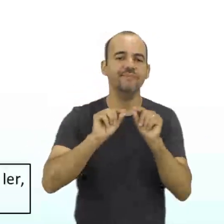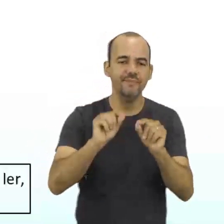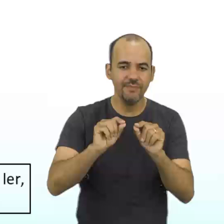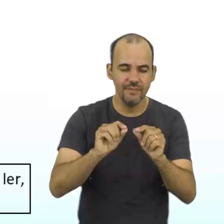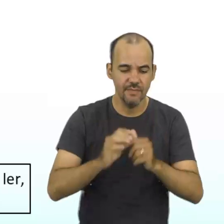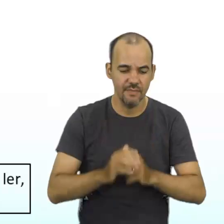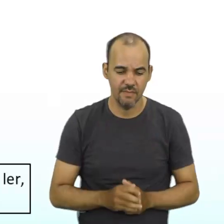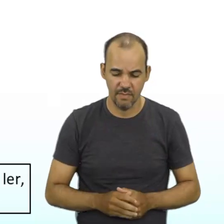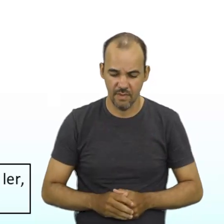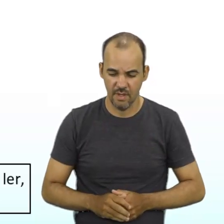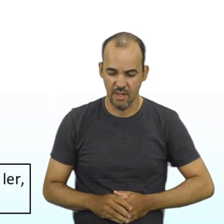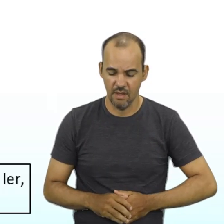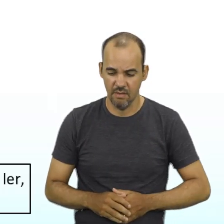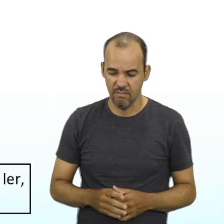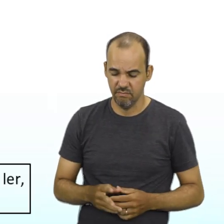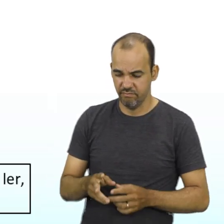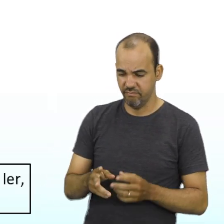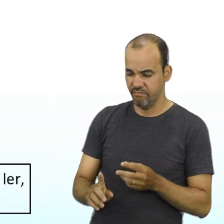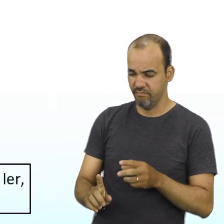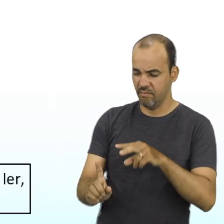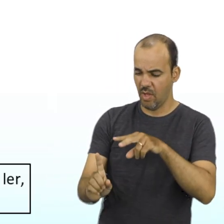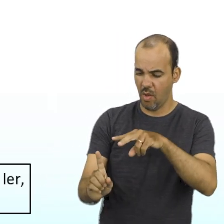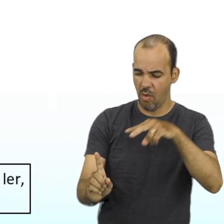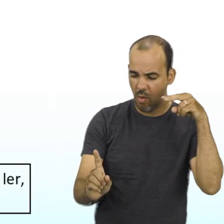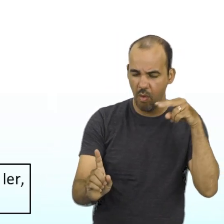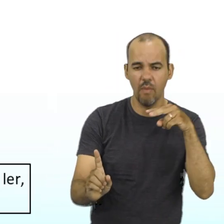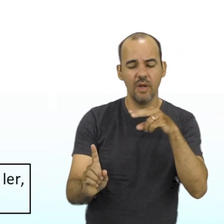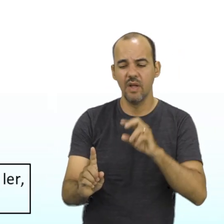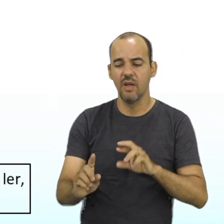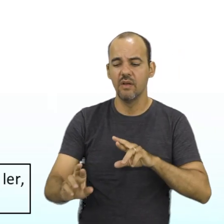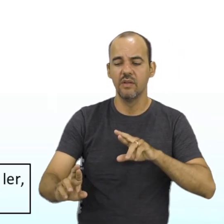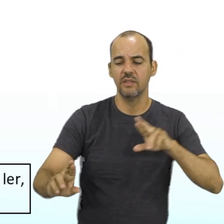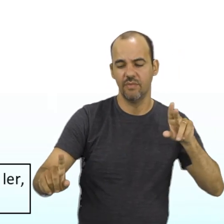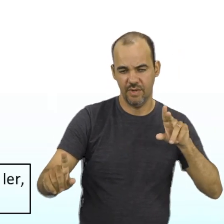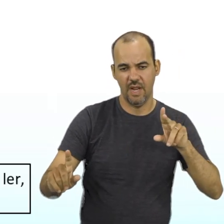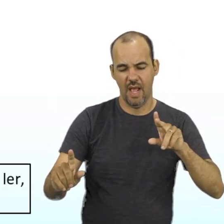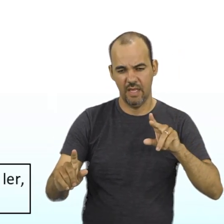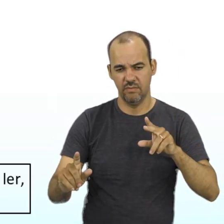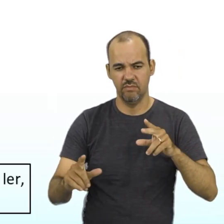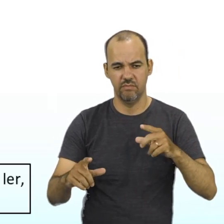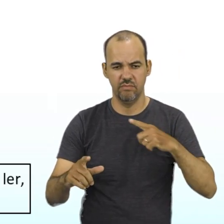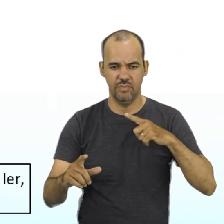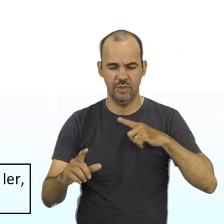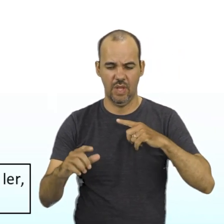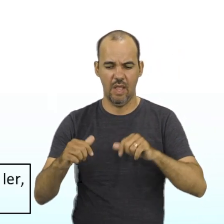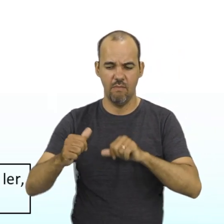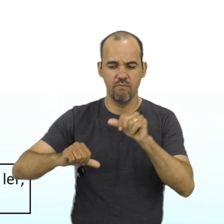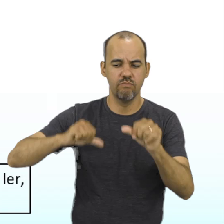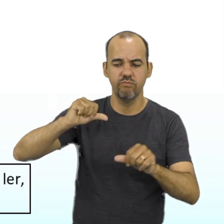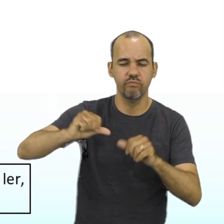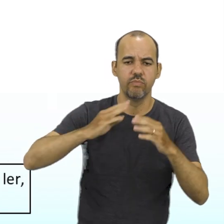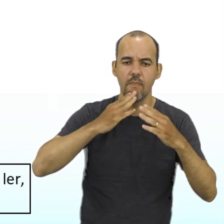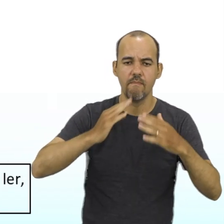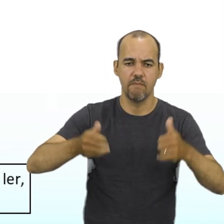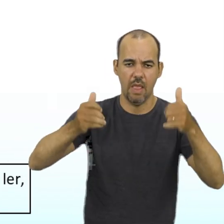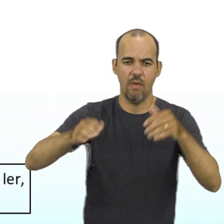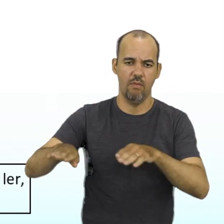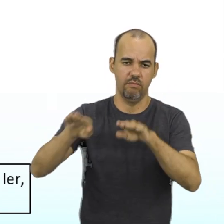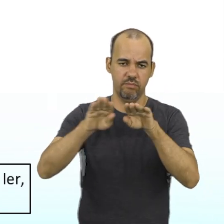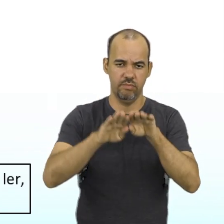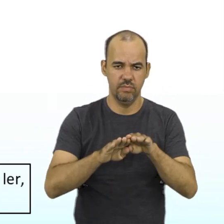para com o outro gera mudanças. Olha, essa resposta aqui está bem completinha. Tem tudo para ser a nossa,